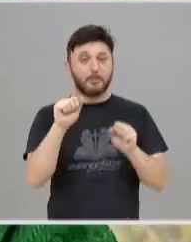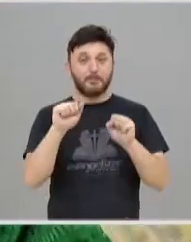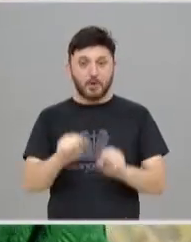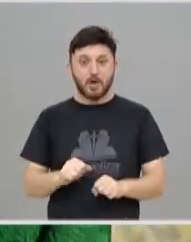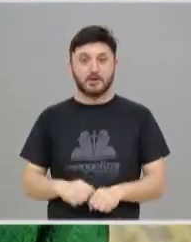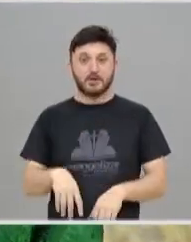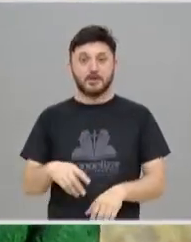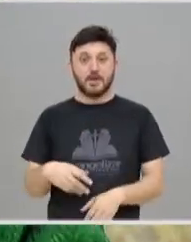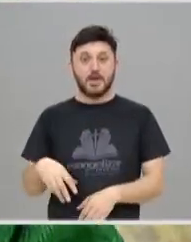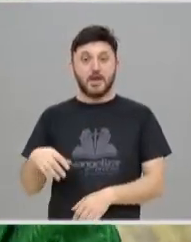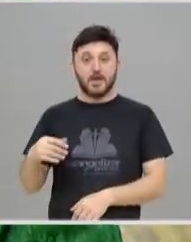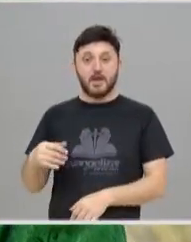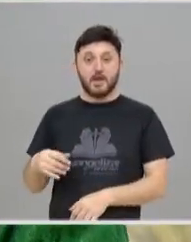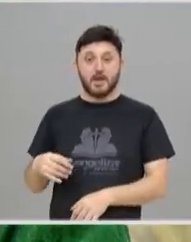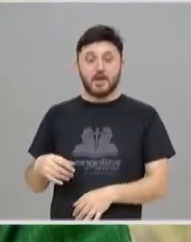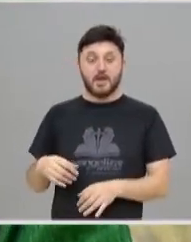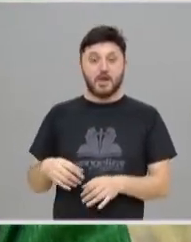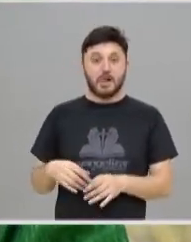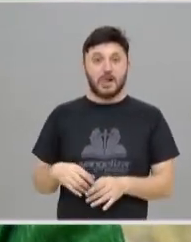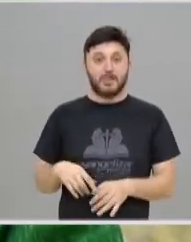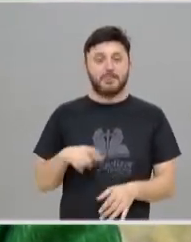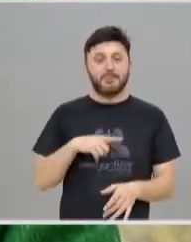acesse